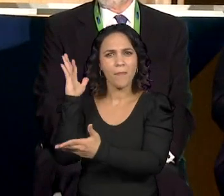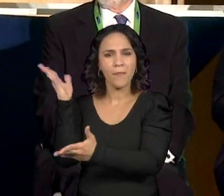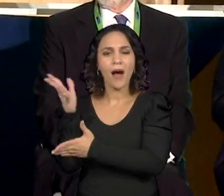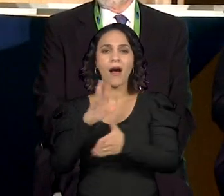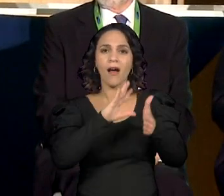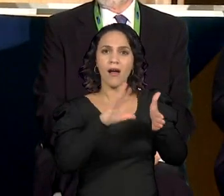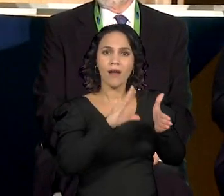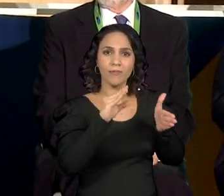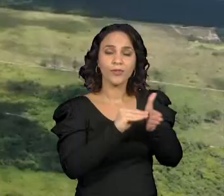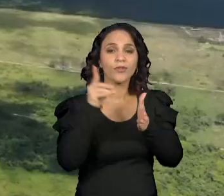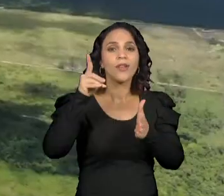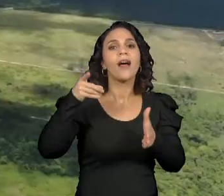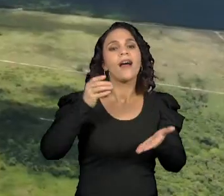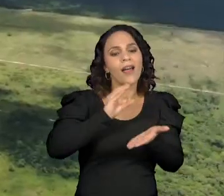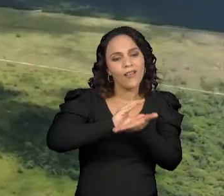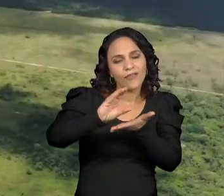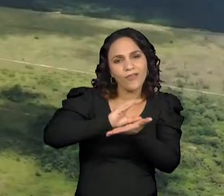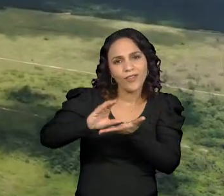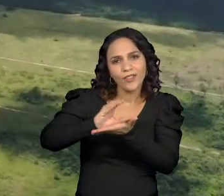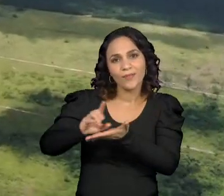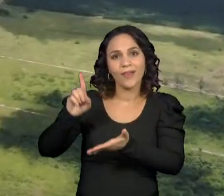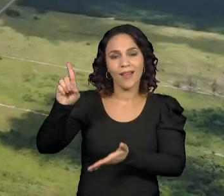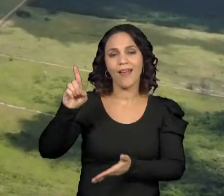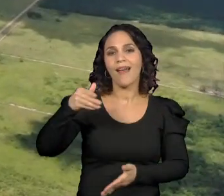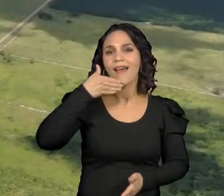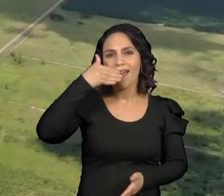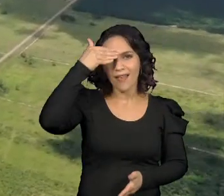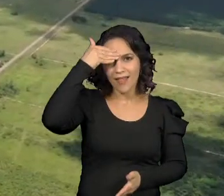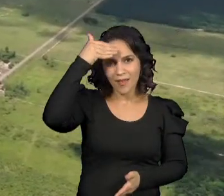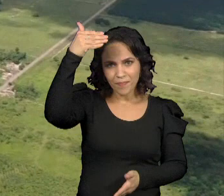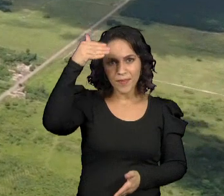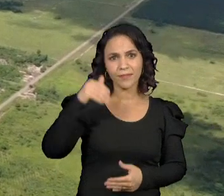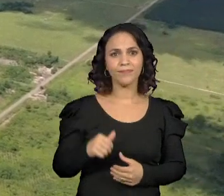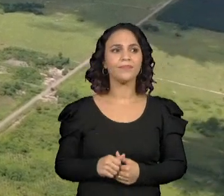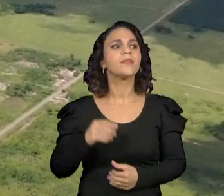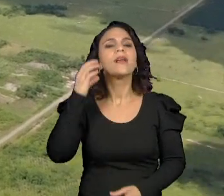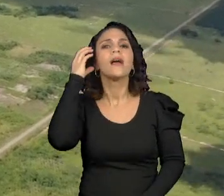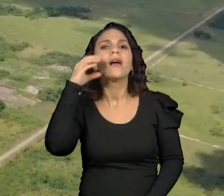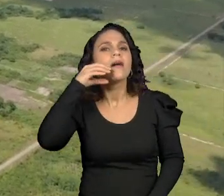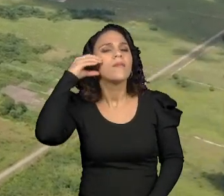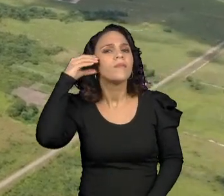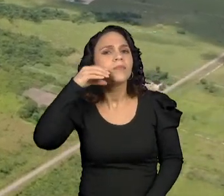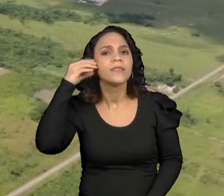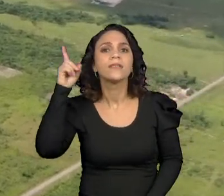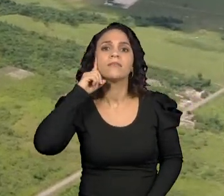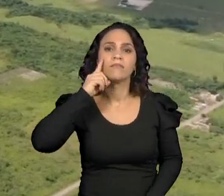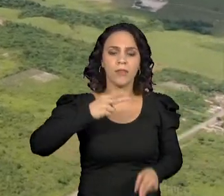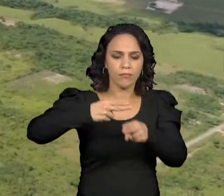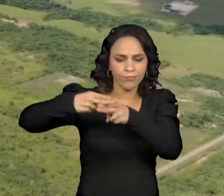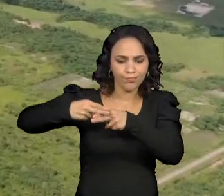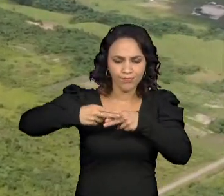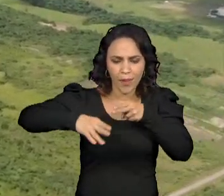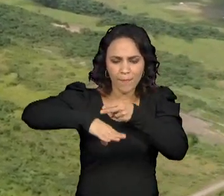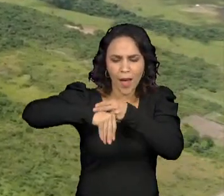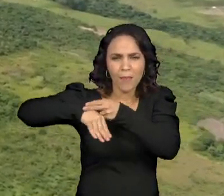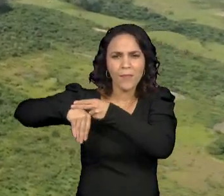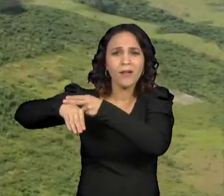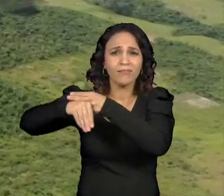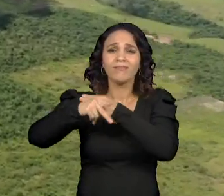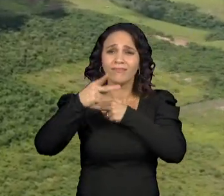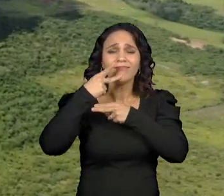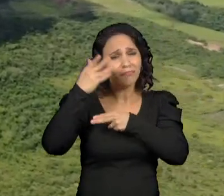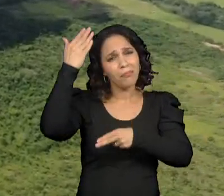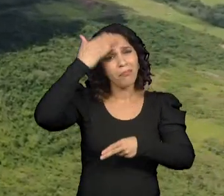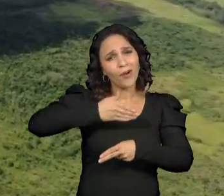nos Emirados Árabes, novos dados de satélite confirmam o avanço da destruição da maior